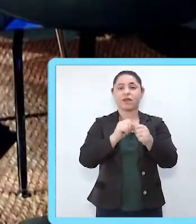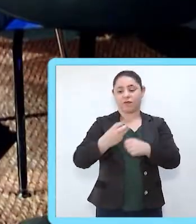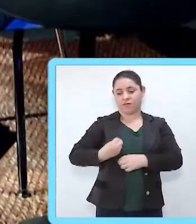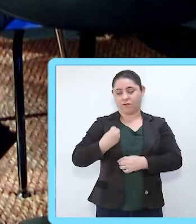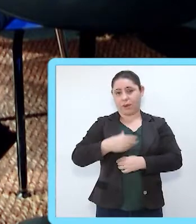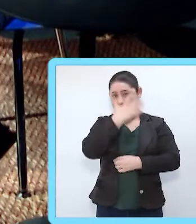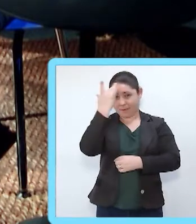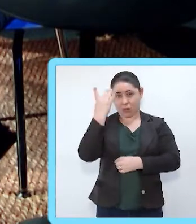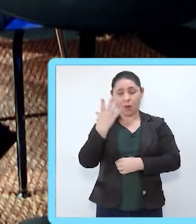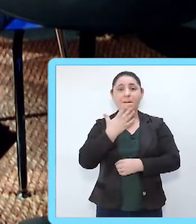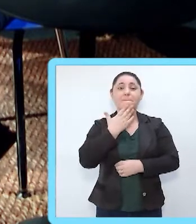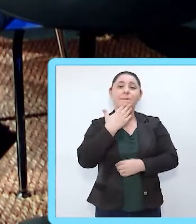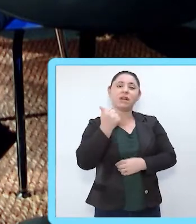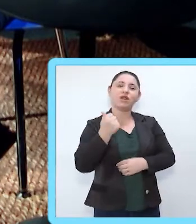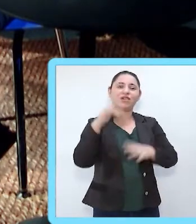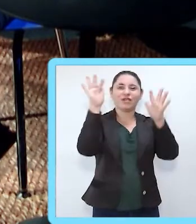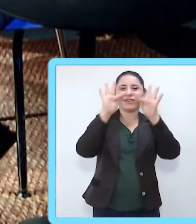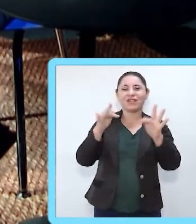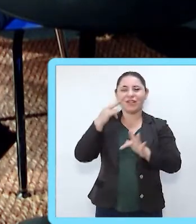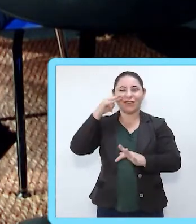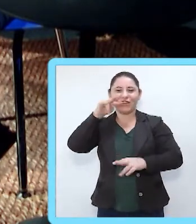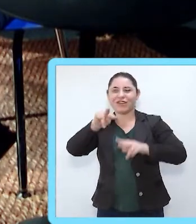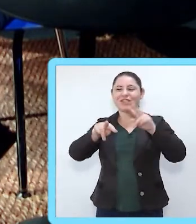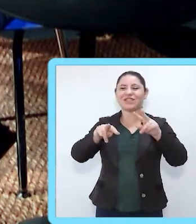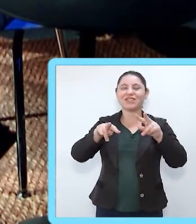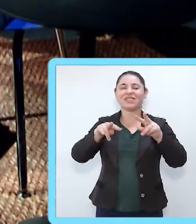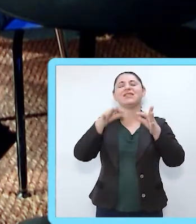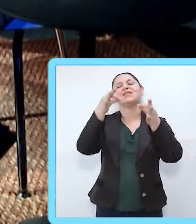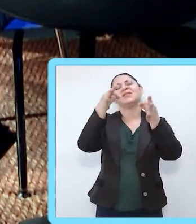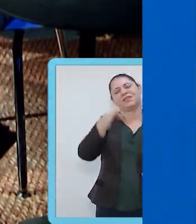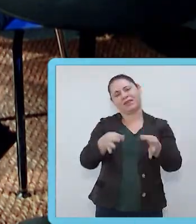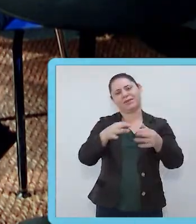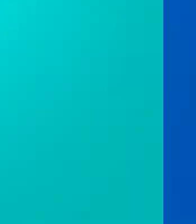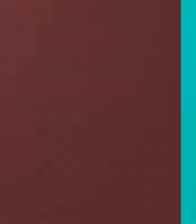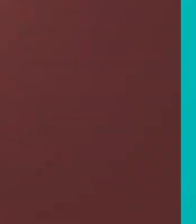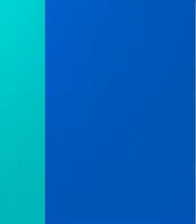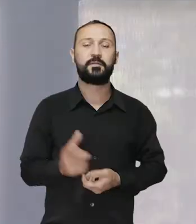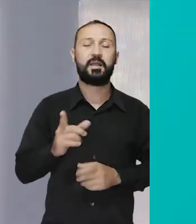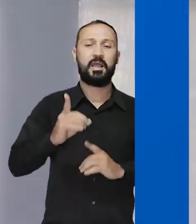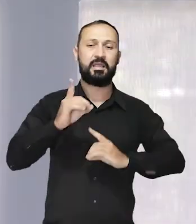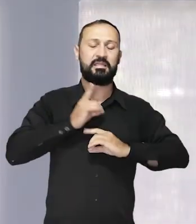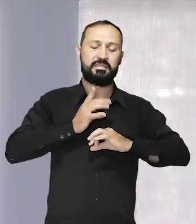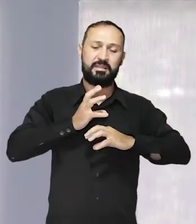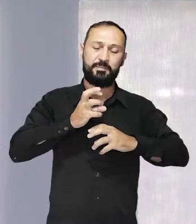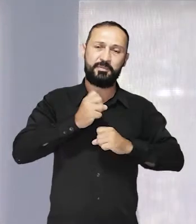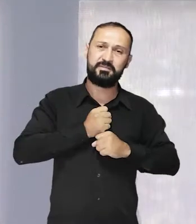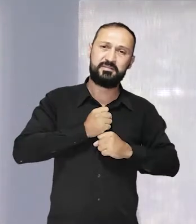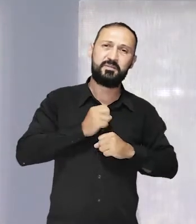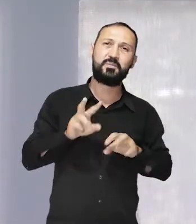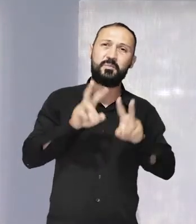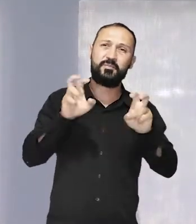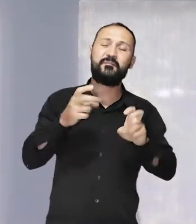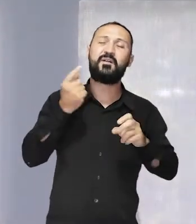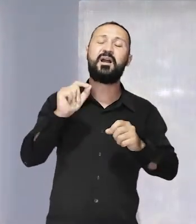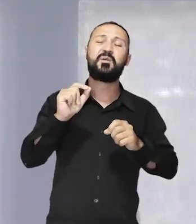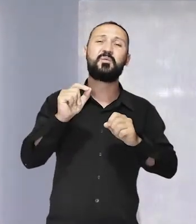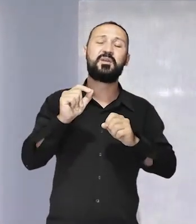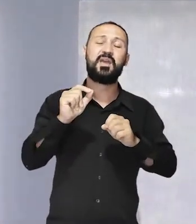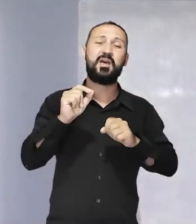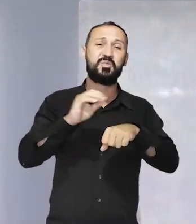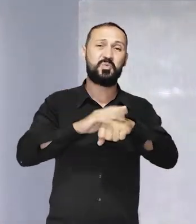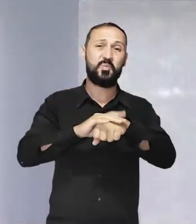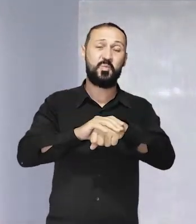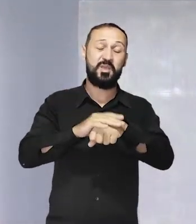de vida das pessoas. Então, eu sinto feliz quando eu vejo que eu lutei por uma coisa certa. Ótimo. A depressão é considerada o mal do